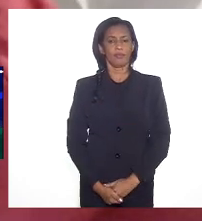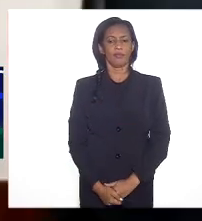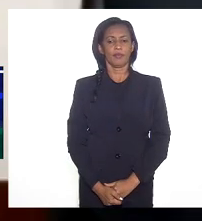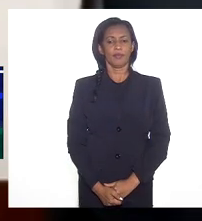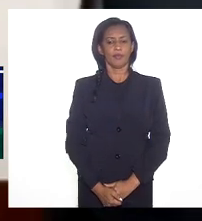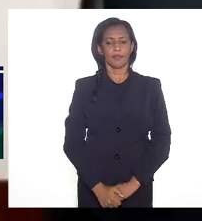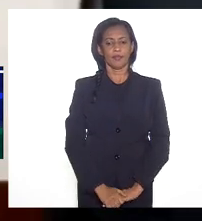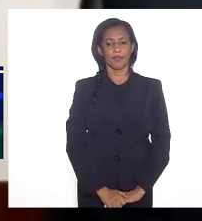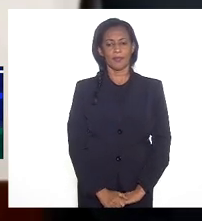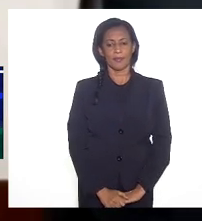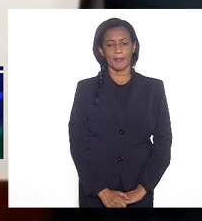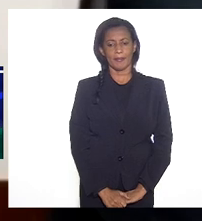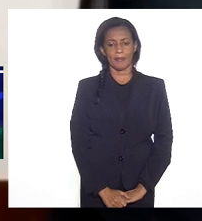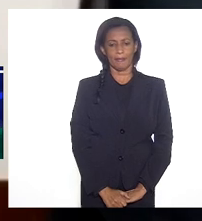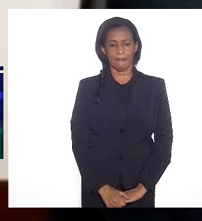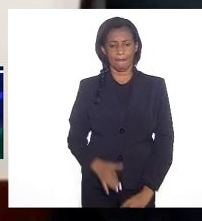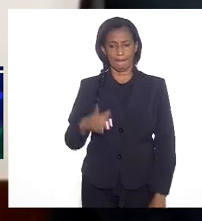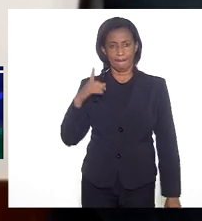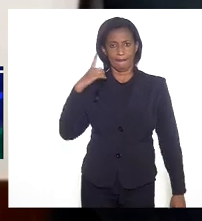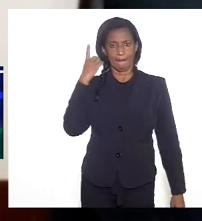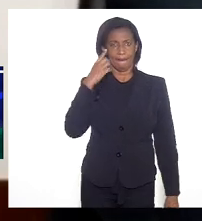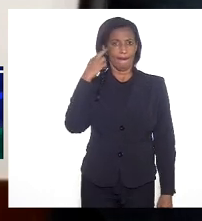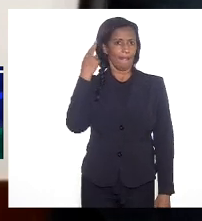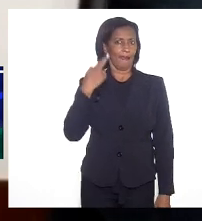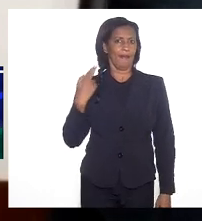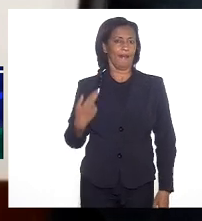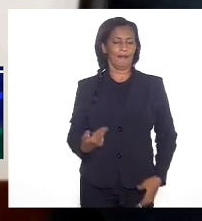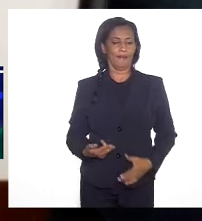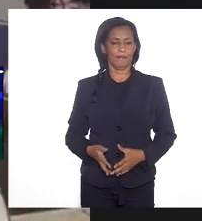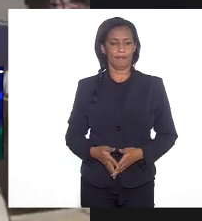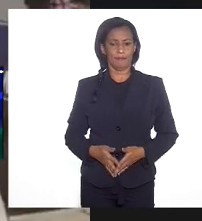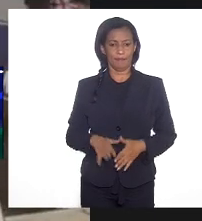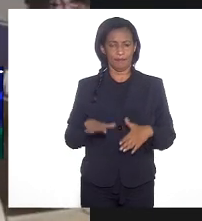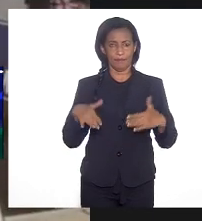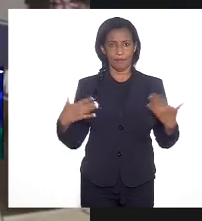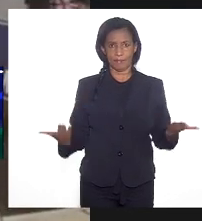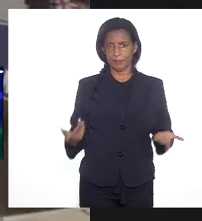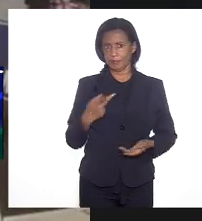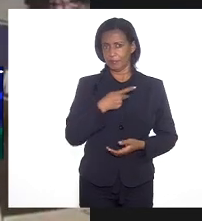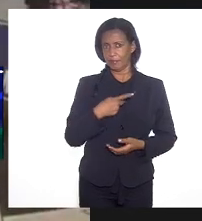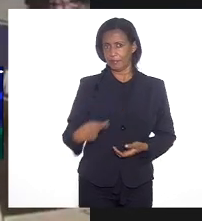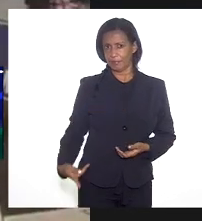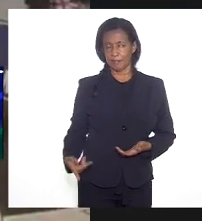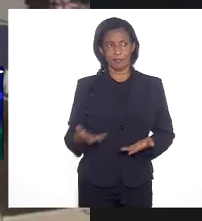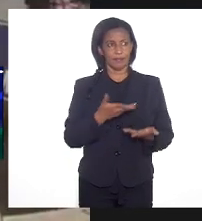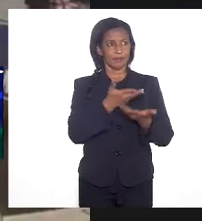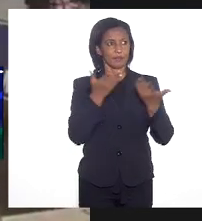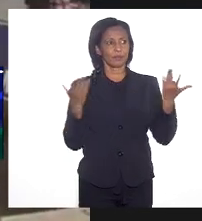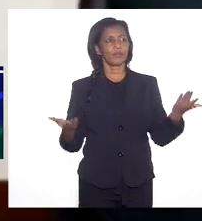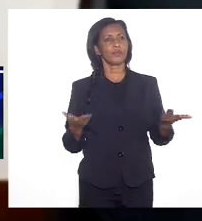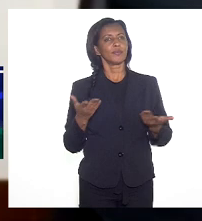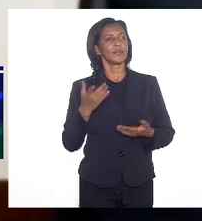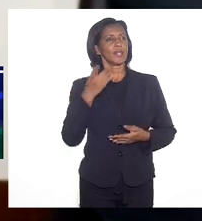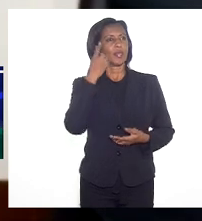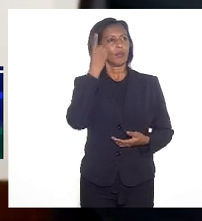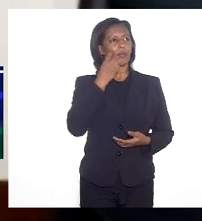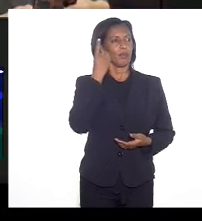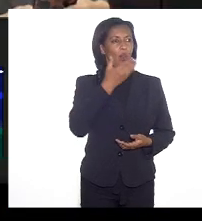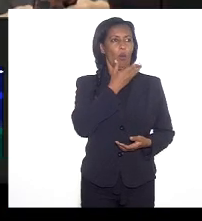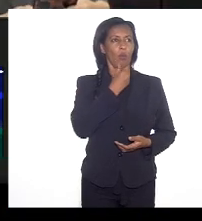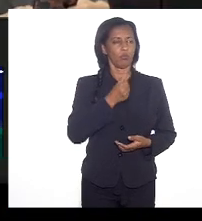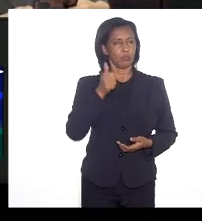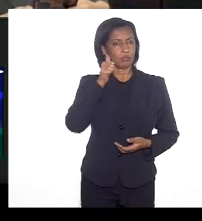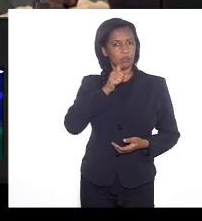Próxima oradora, a deputada Renata Souza. Senhor presidente, senhoras deputadas, senhores deputados,